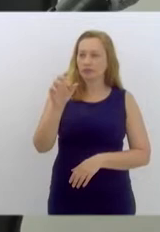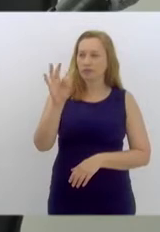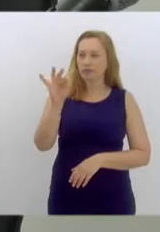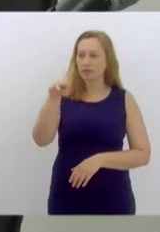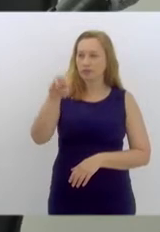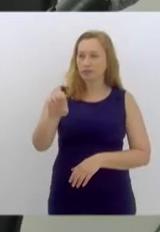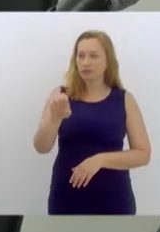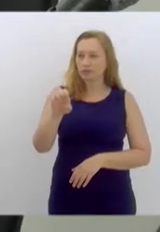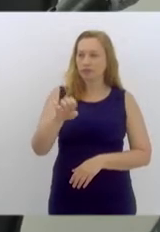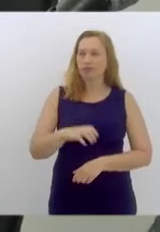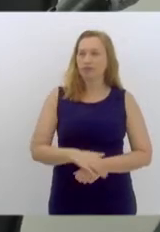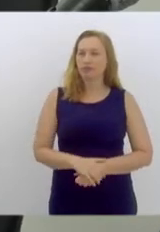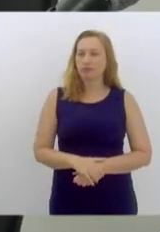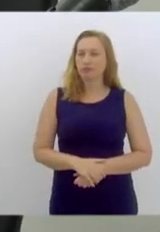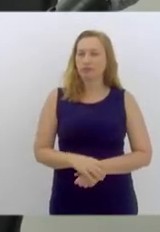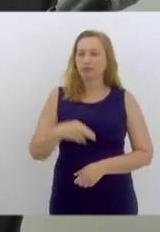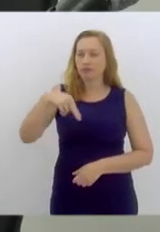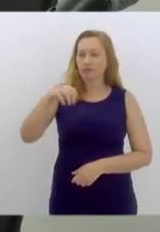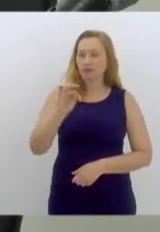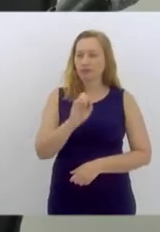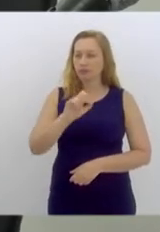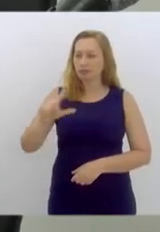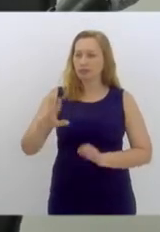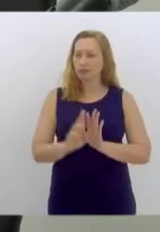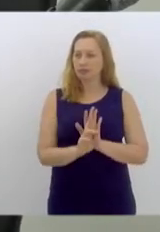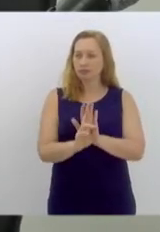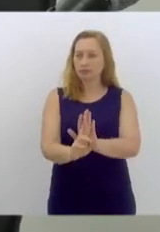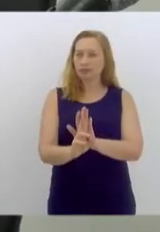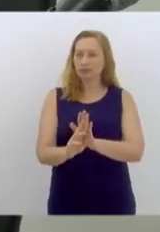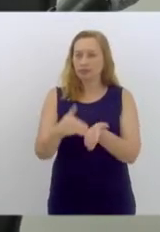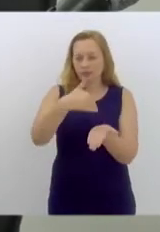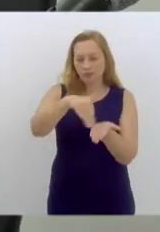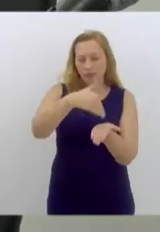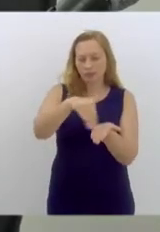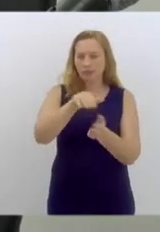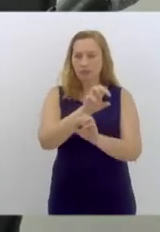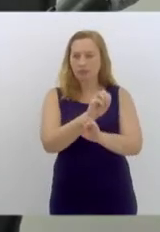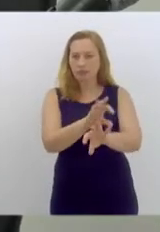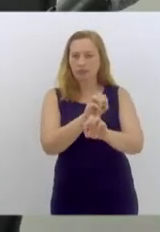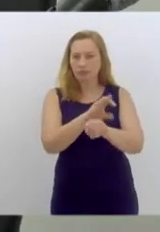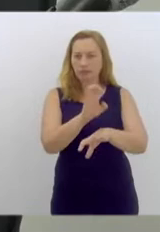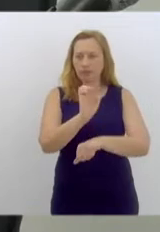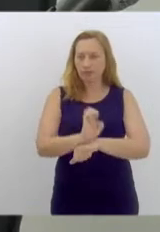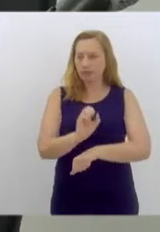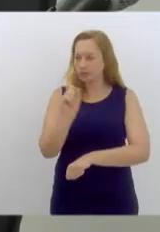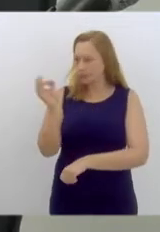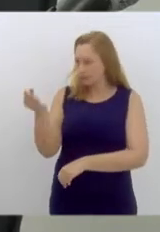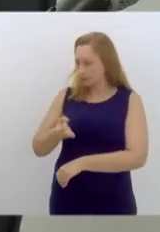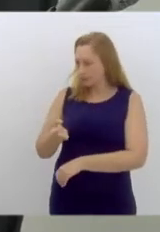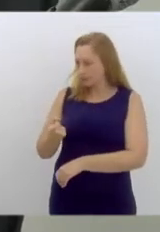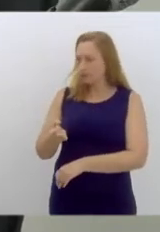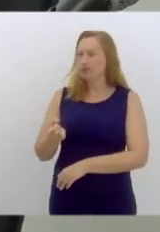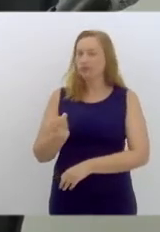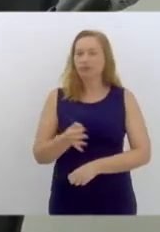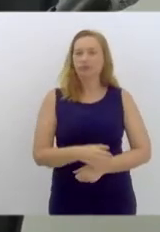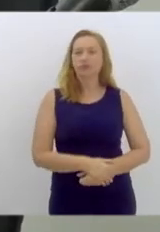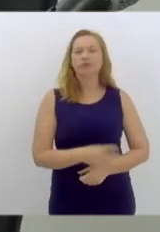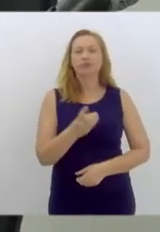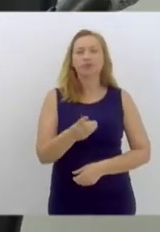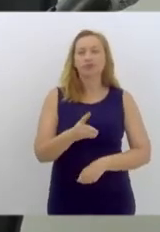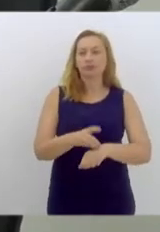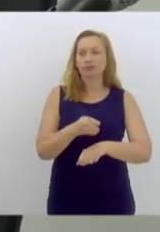Natal vai representar aqui a Secretaria de Educação do Estado, perfeito? O